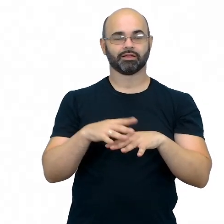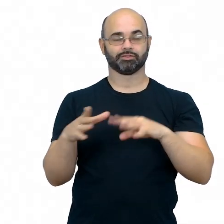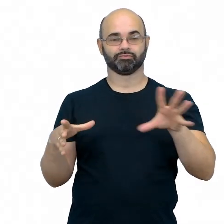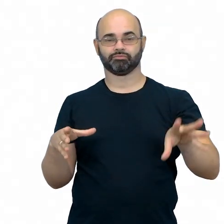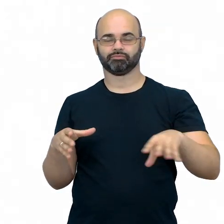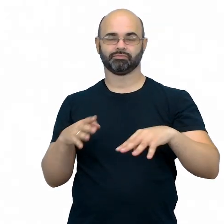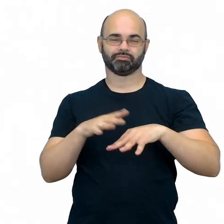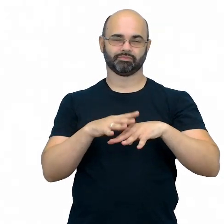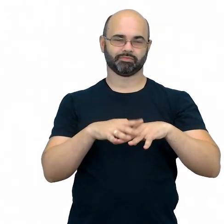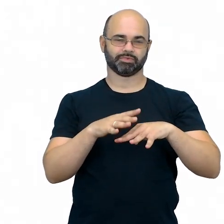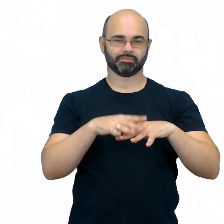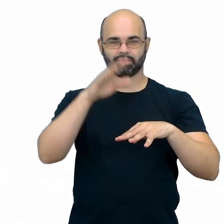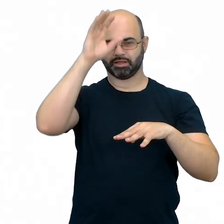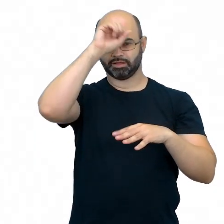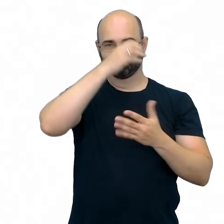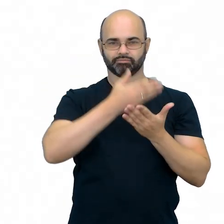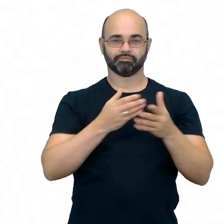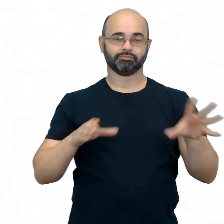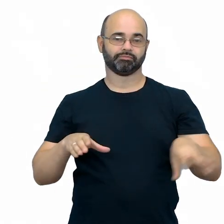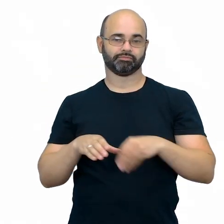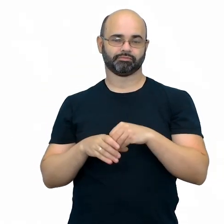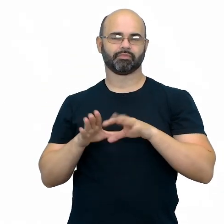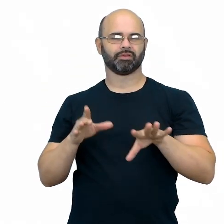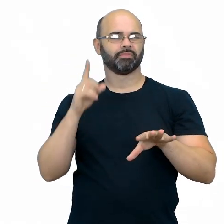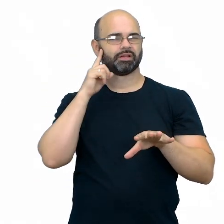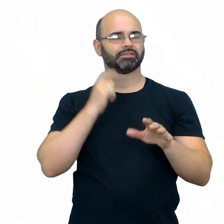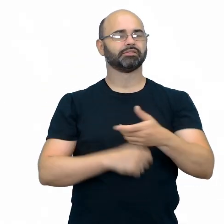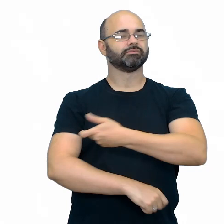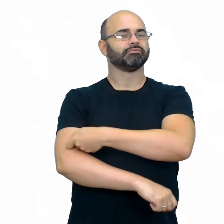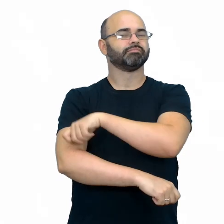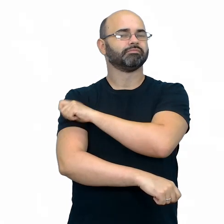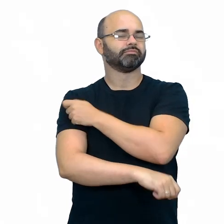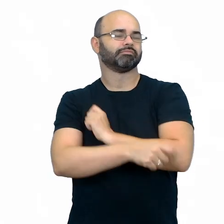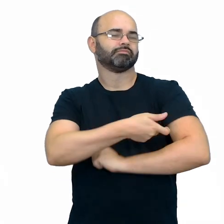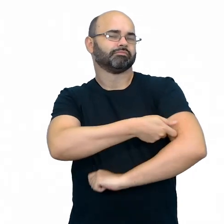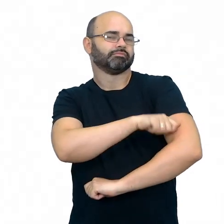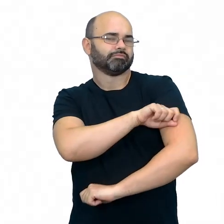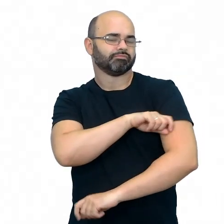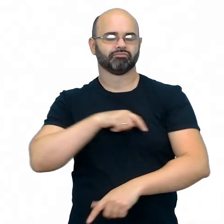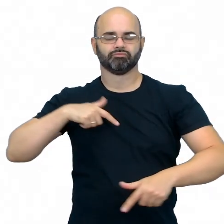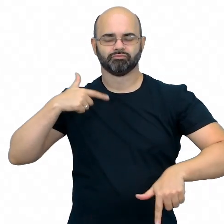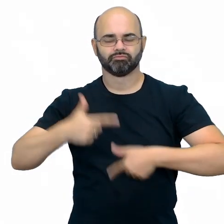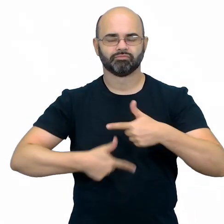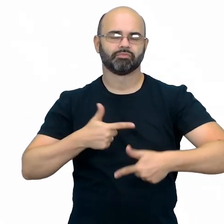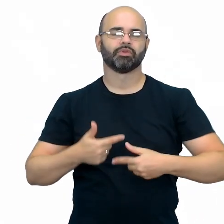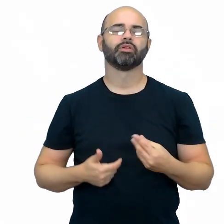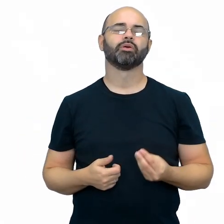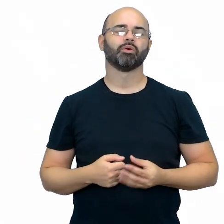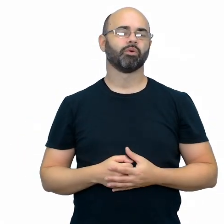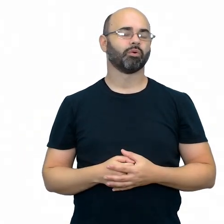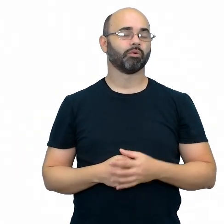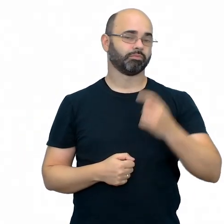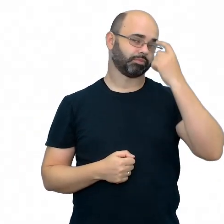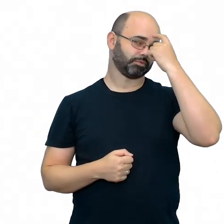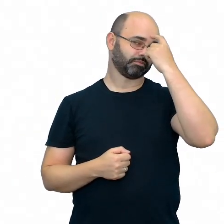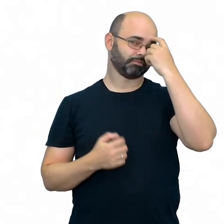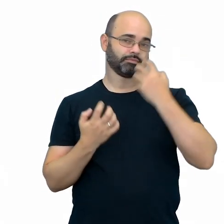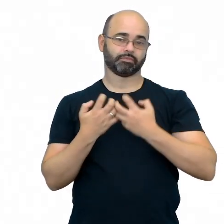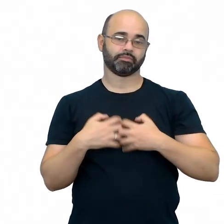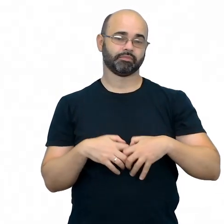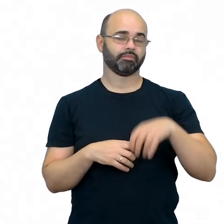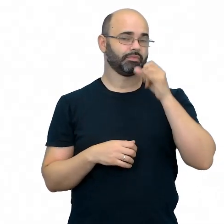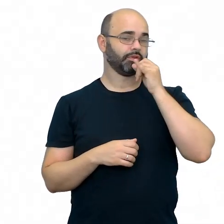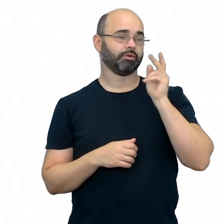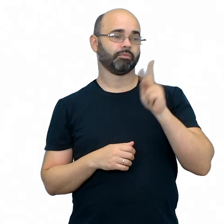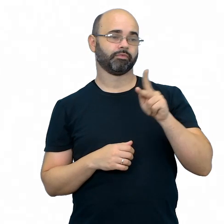um mão na massa, né? Na minha sala, na minha escola? Será que eu posso contar com a colaboração do meu outro